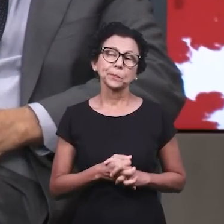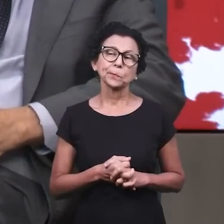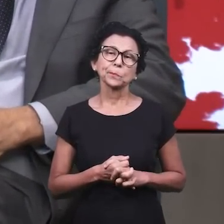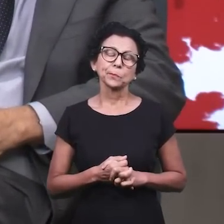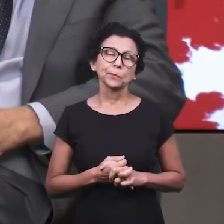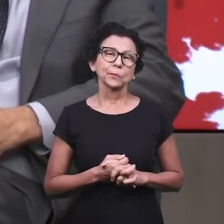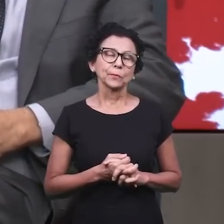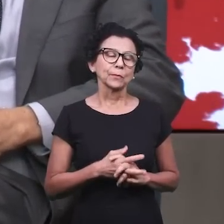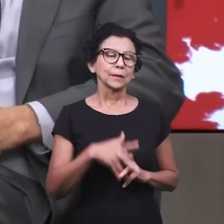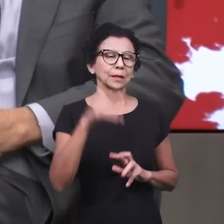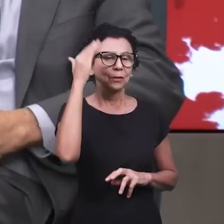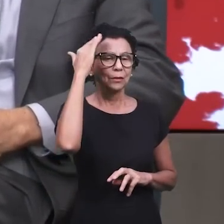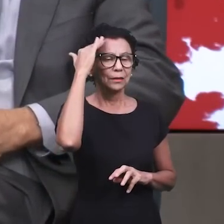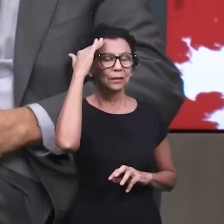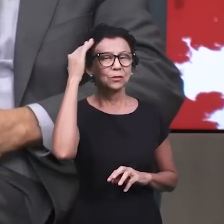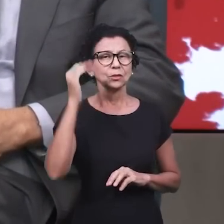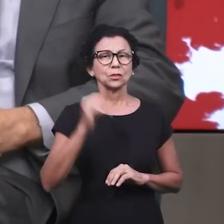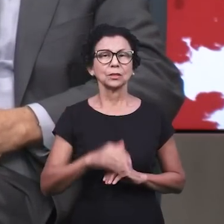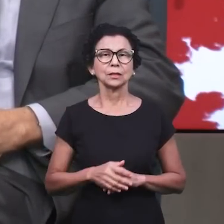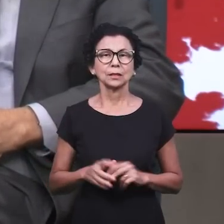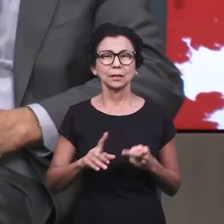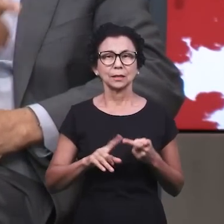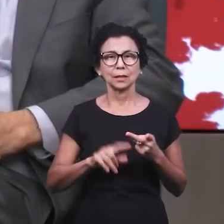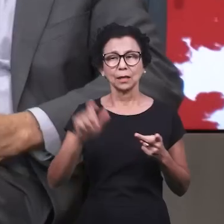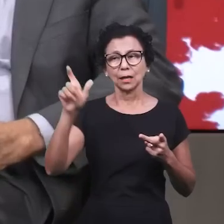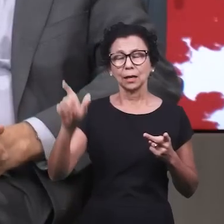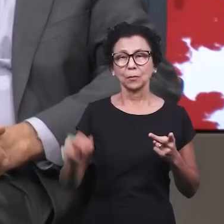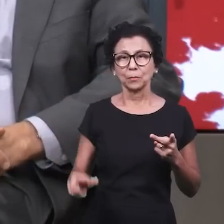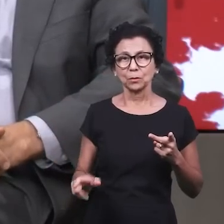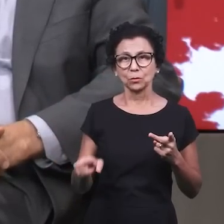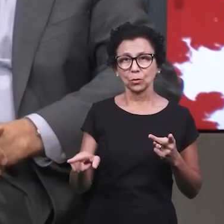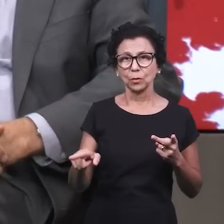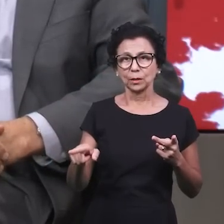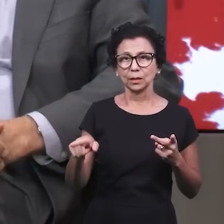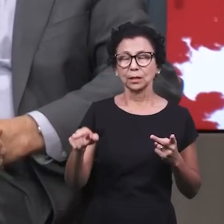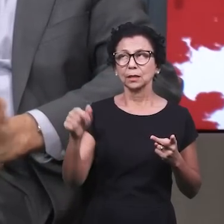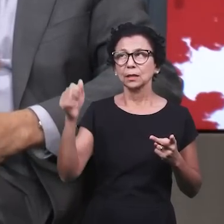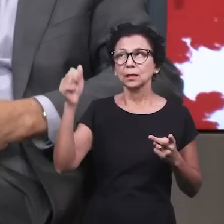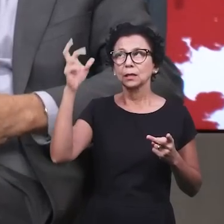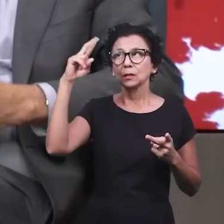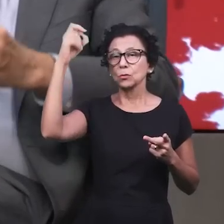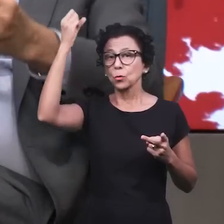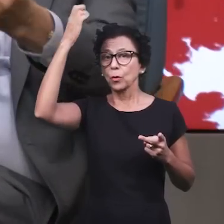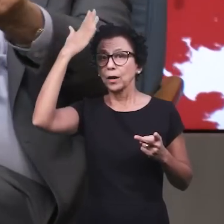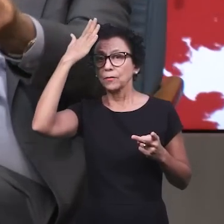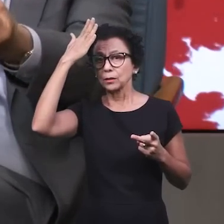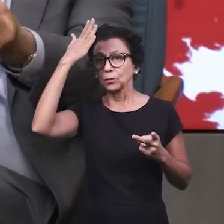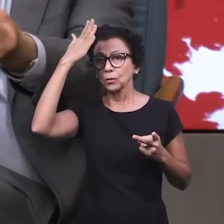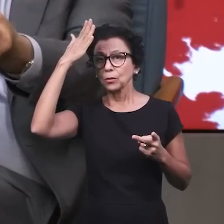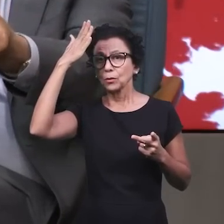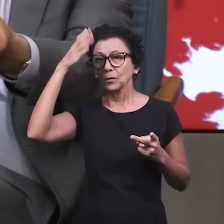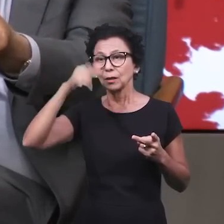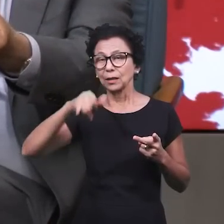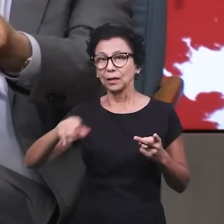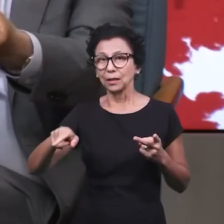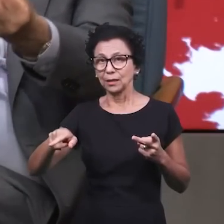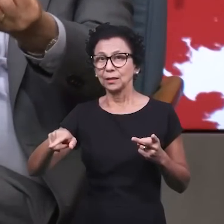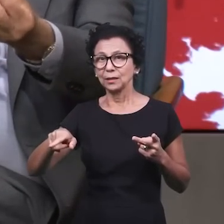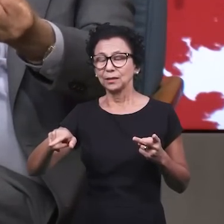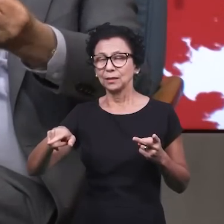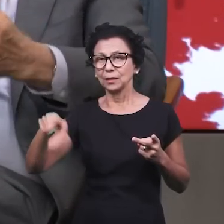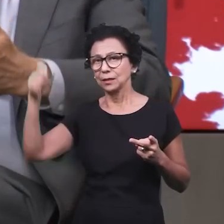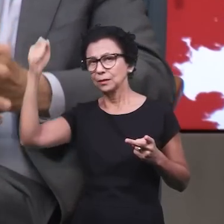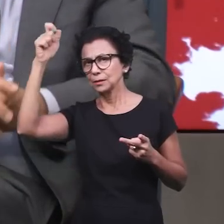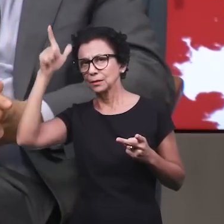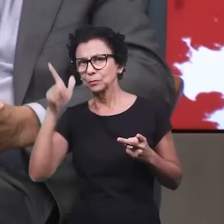o autor do louvor diz, e eu me identifico com